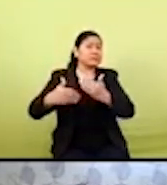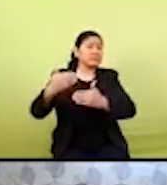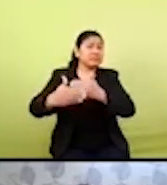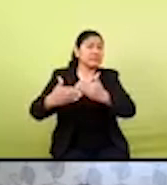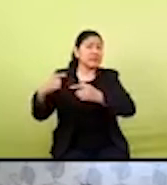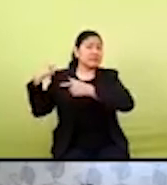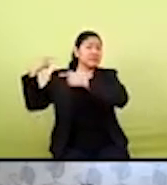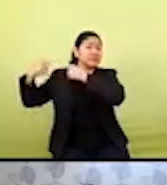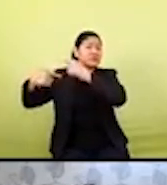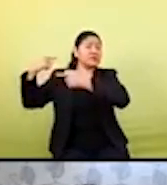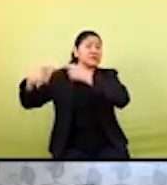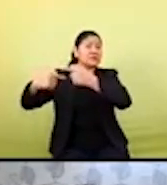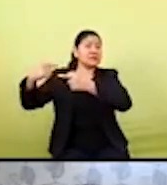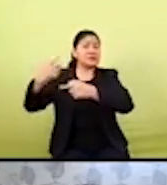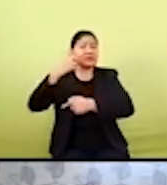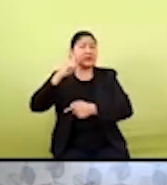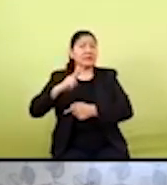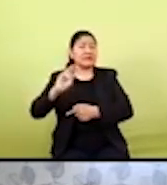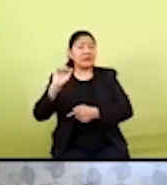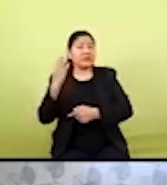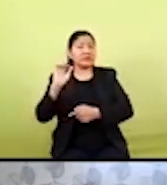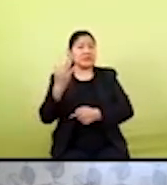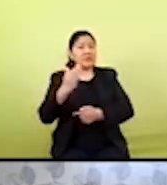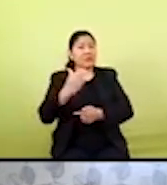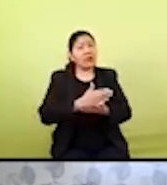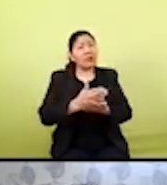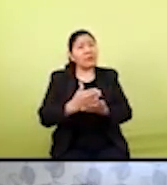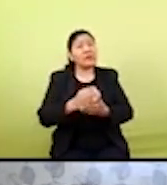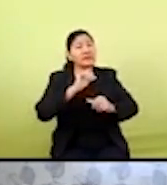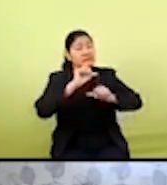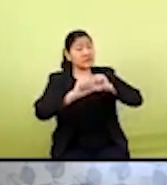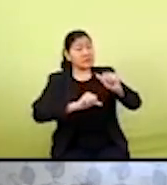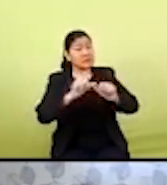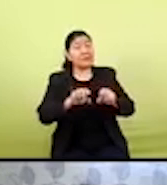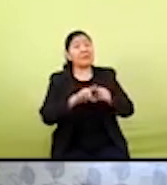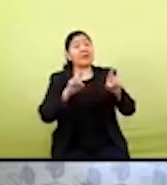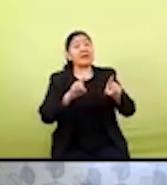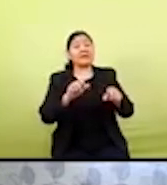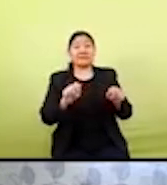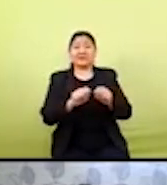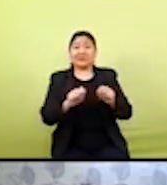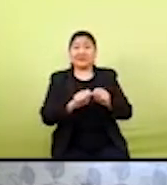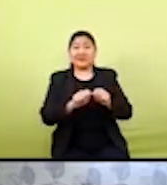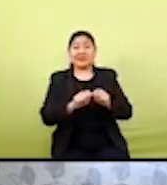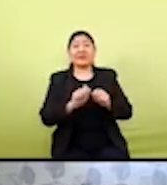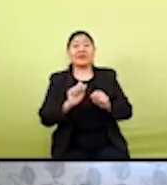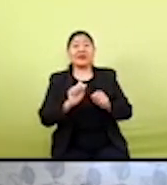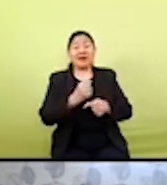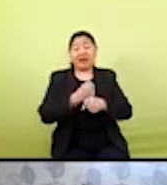problema que a gente não vai resolver também de um dia para o outro, né? As mulheres já vêm lutando há algum tempo aí no